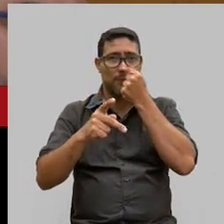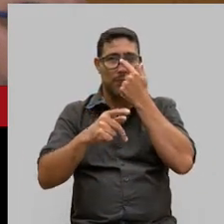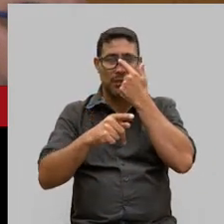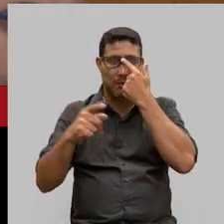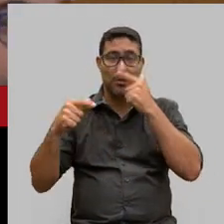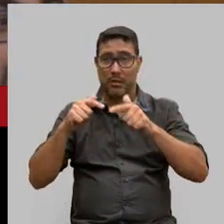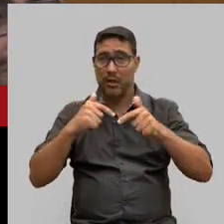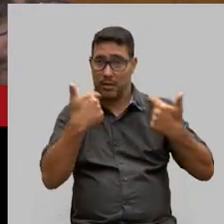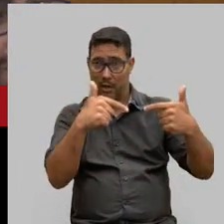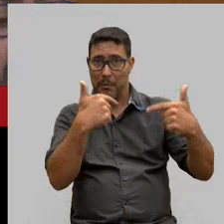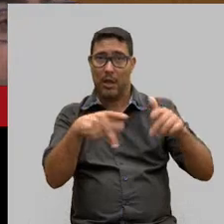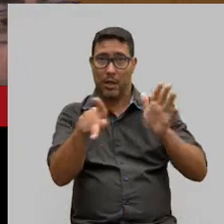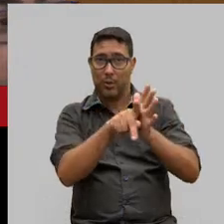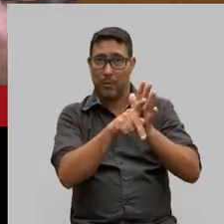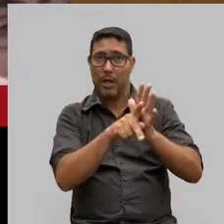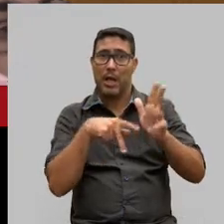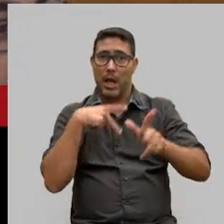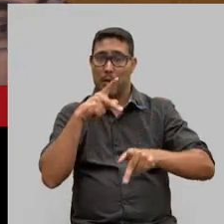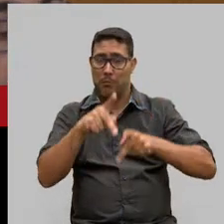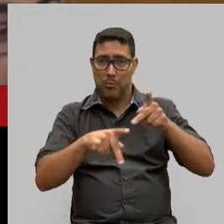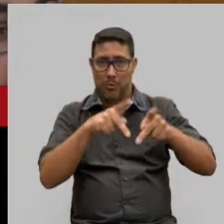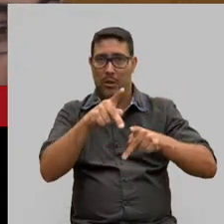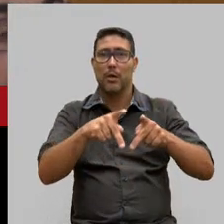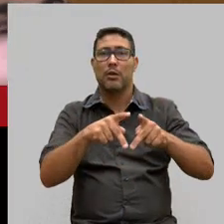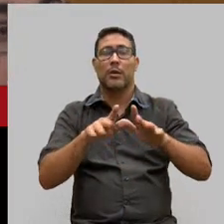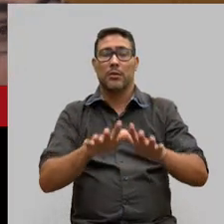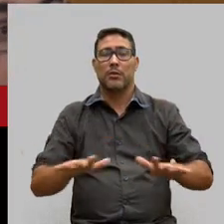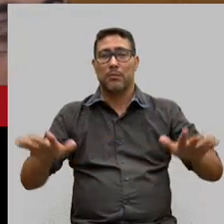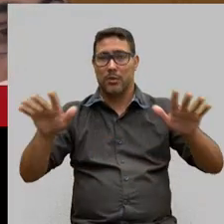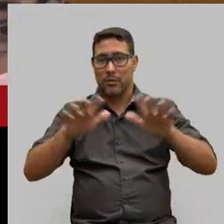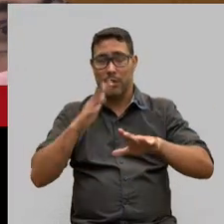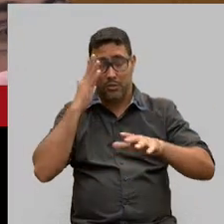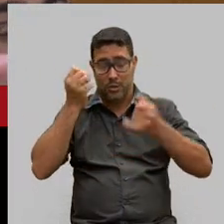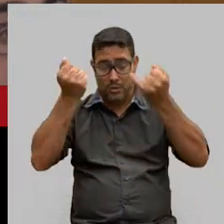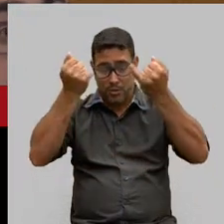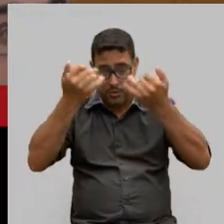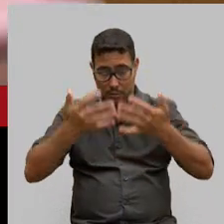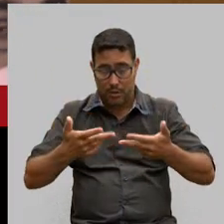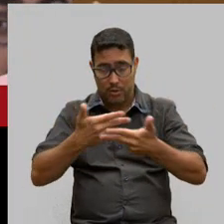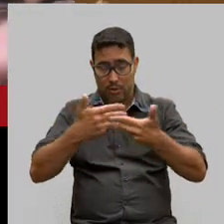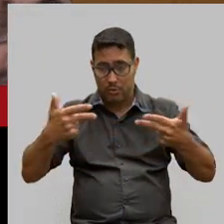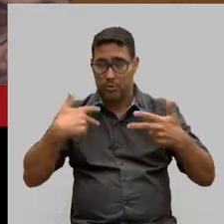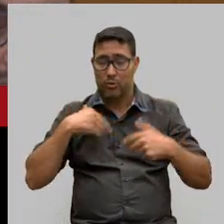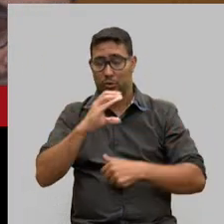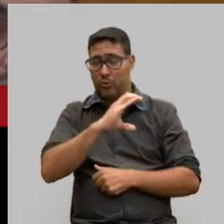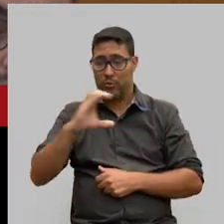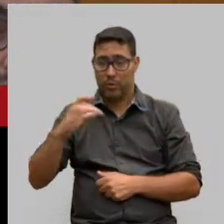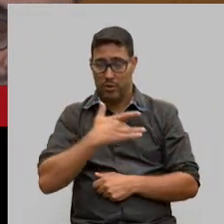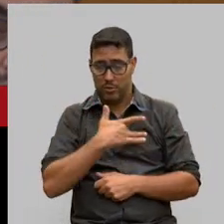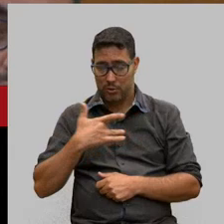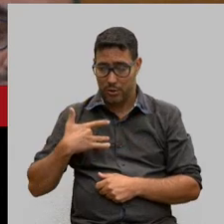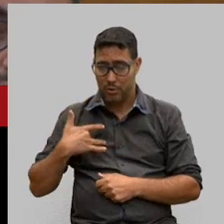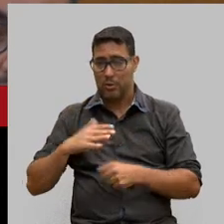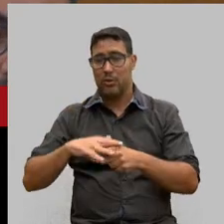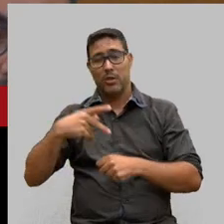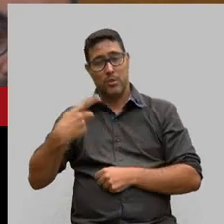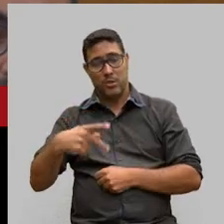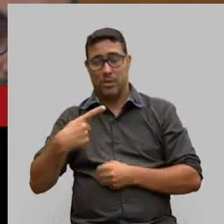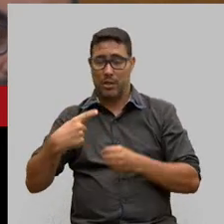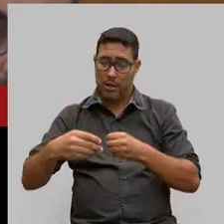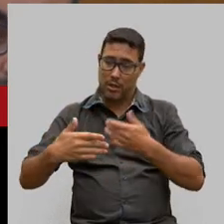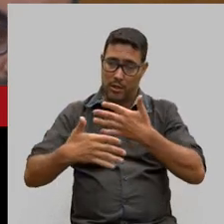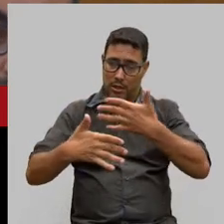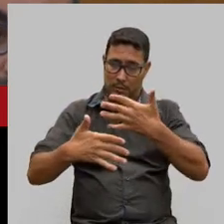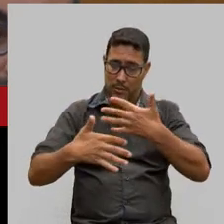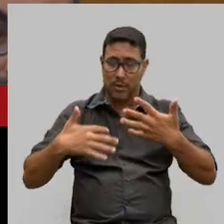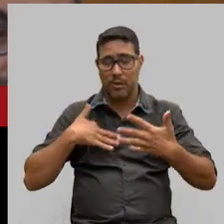população que seja feito esclarecimento da ância dos conselhos de saúde na cidade interior seja aqui na capital Para que